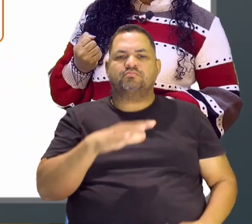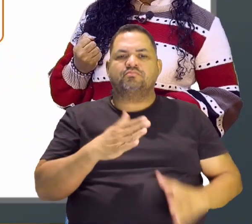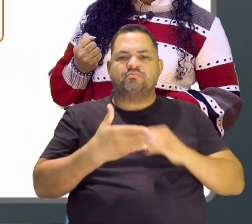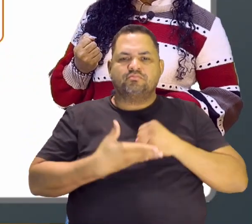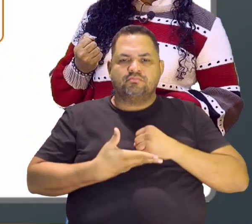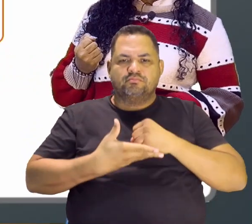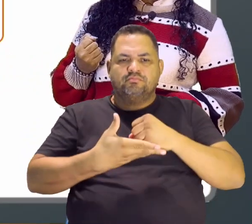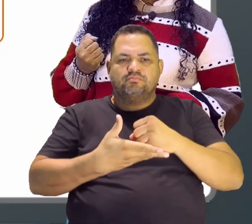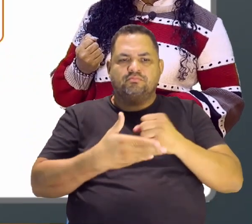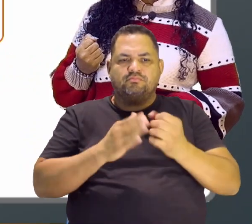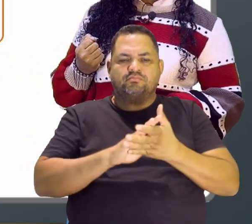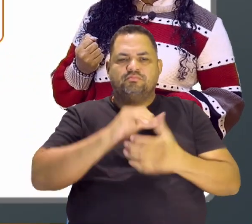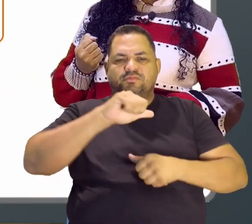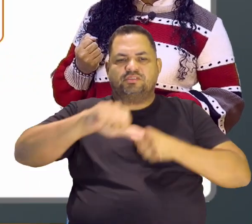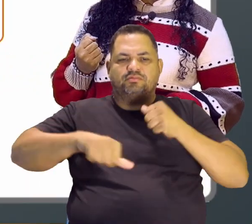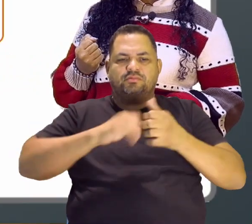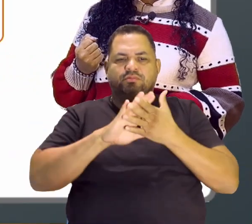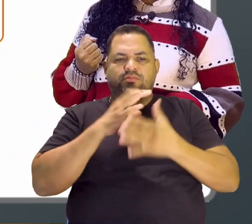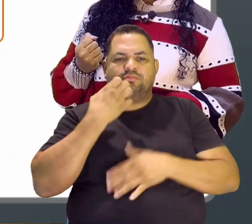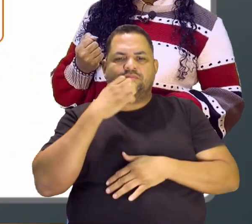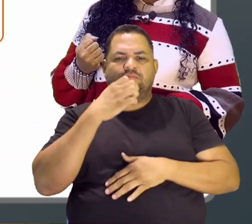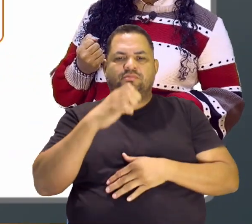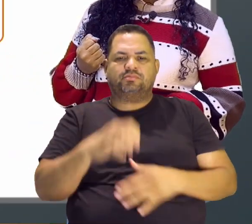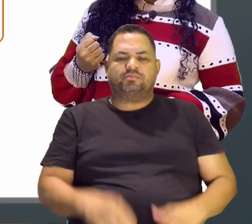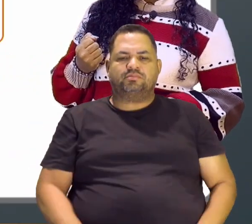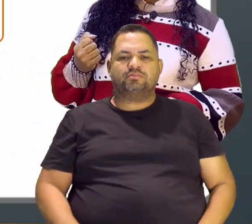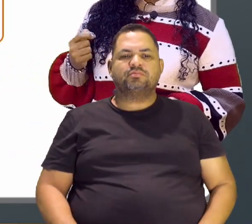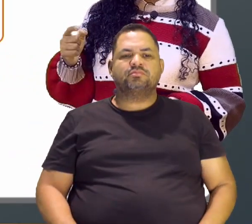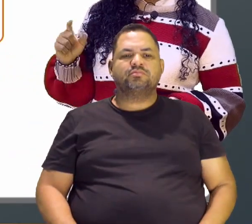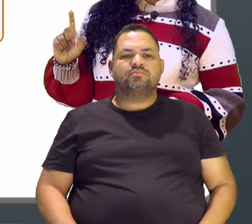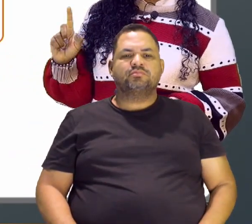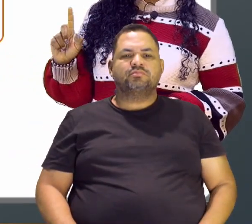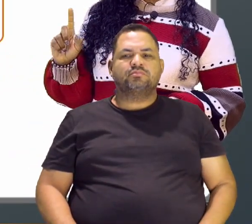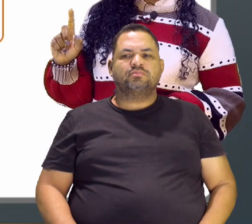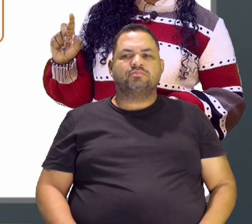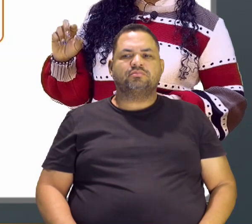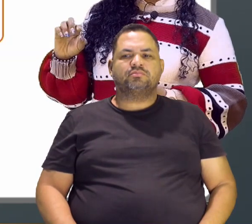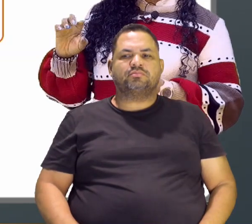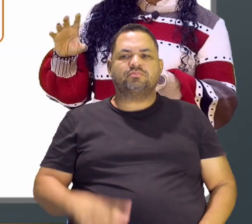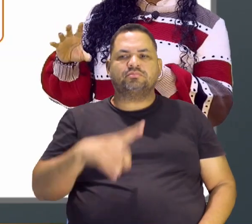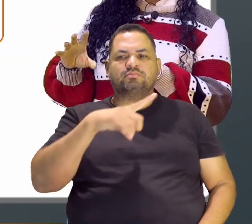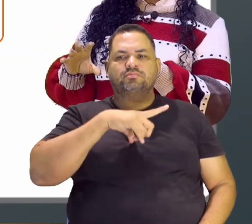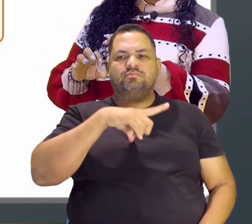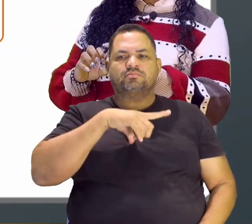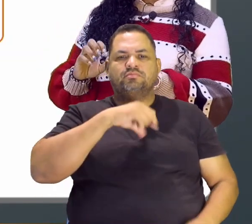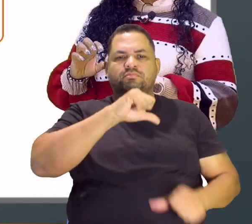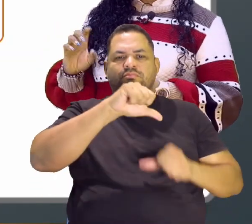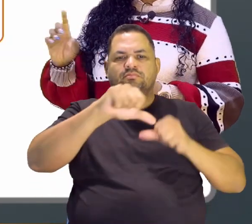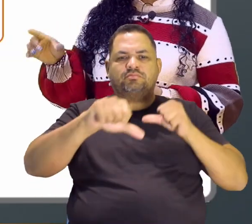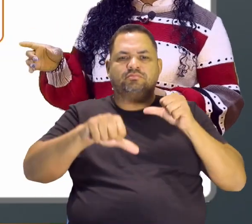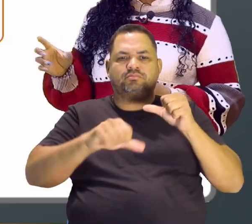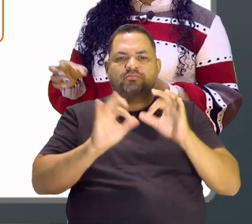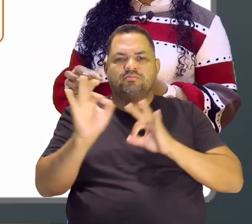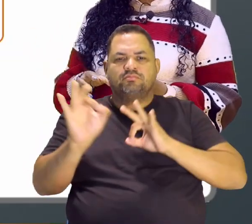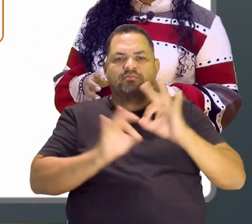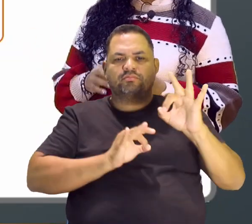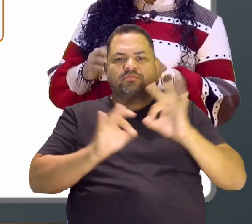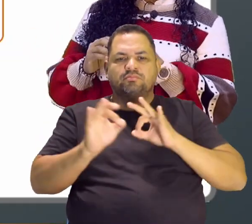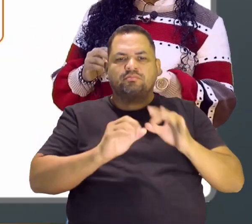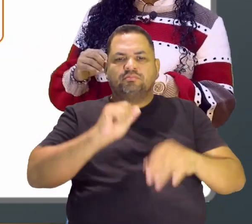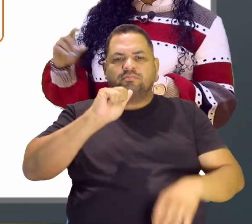e energia através desses alimentos, tá? Nisso nós temos a transformação, uma formação de ATP, que mais à